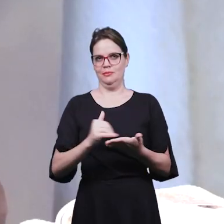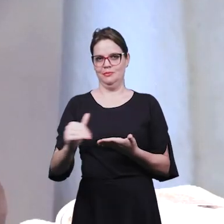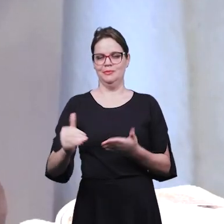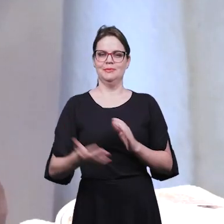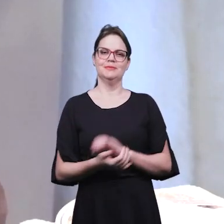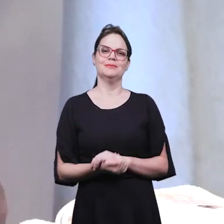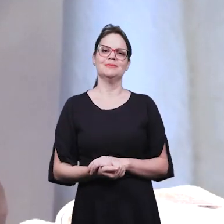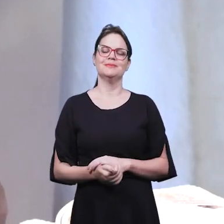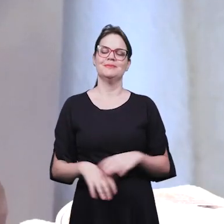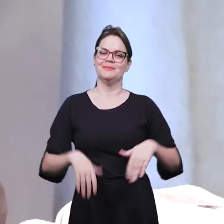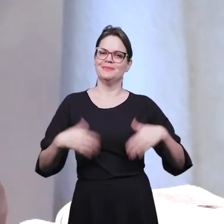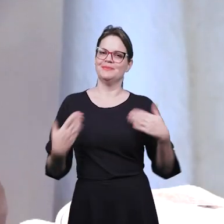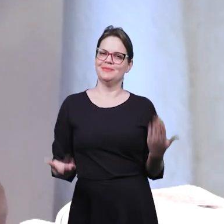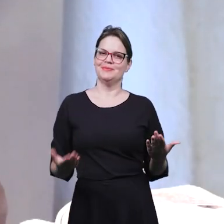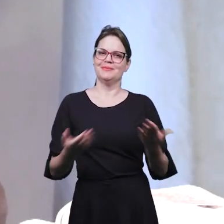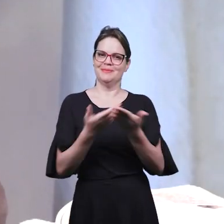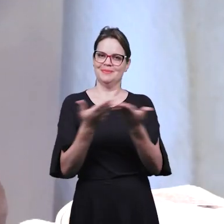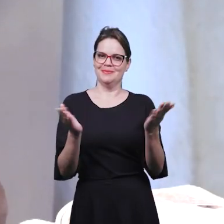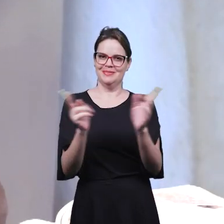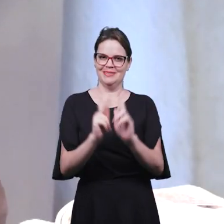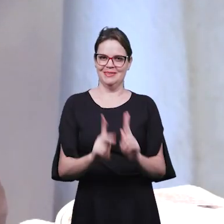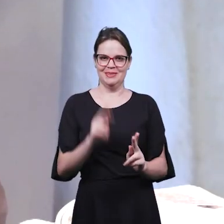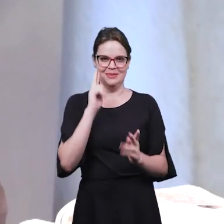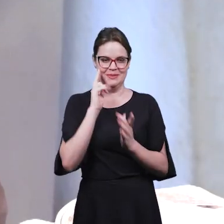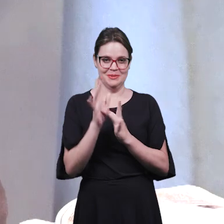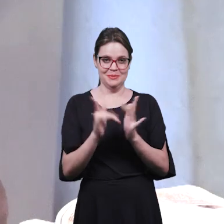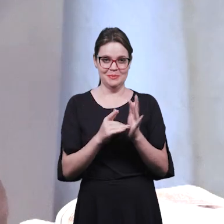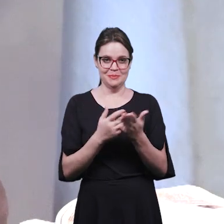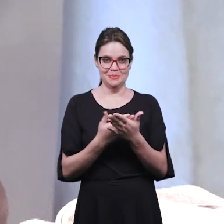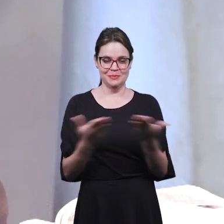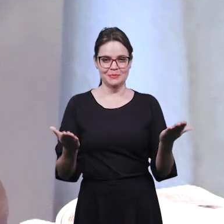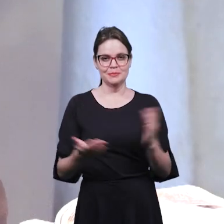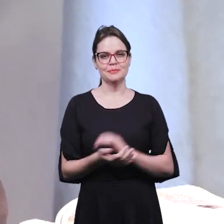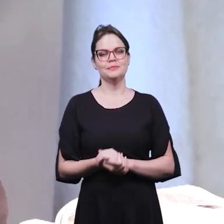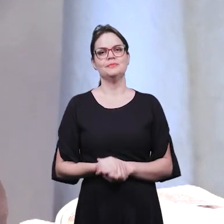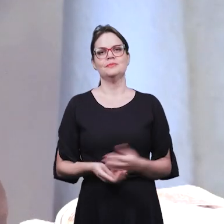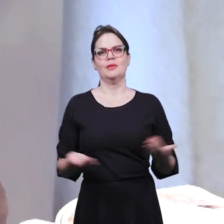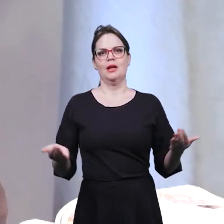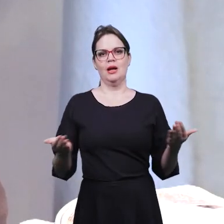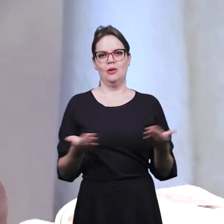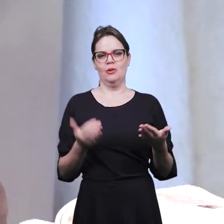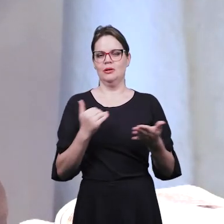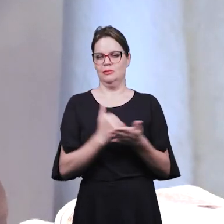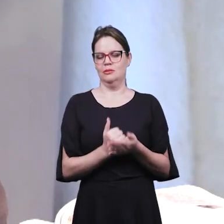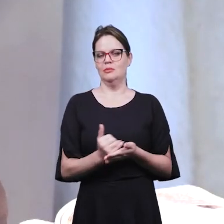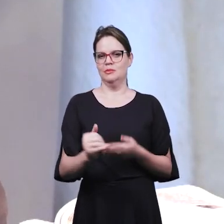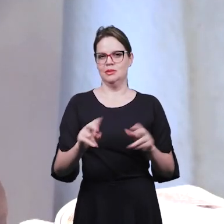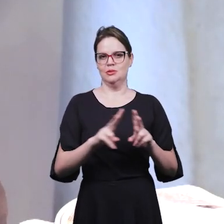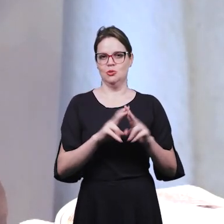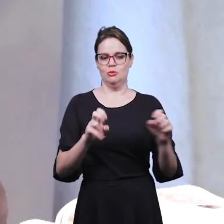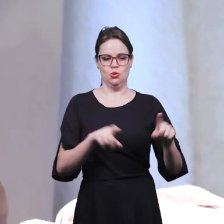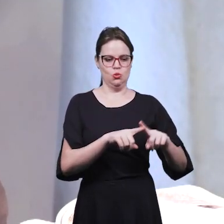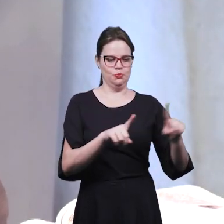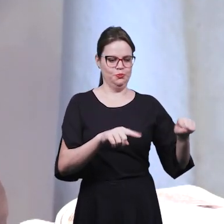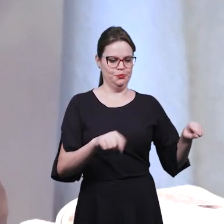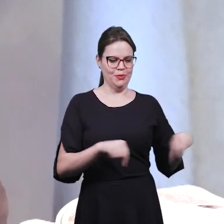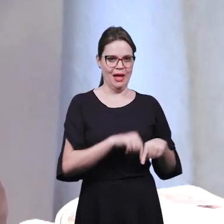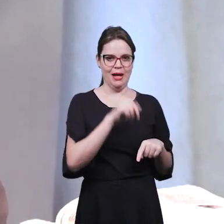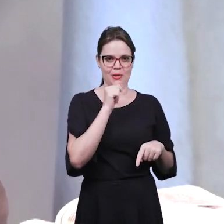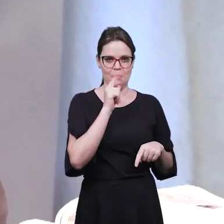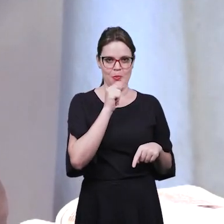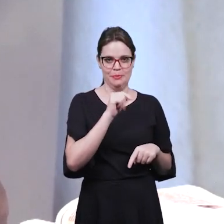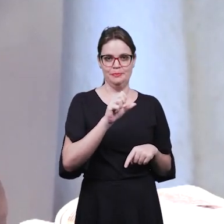irmãos e amigos, a paz do Senhor a todos. Nós vamos aqui dando início a essa etapa do tanque de Siloé, que é